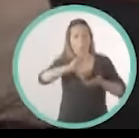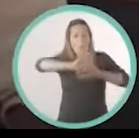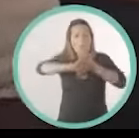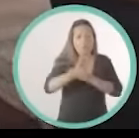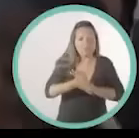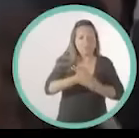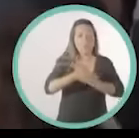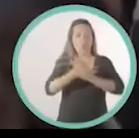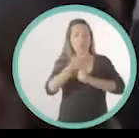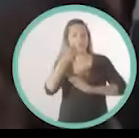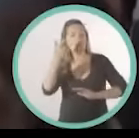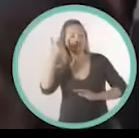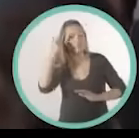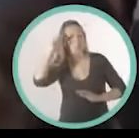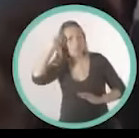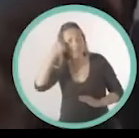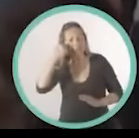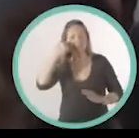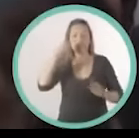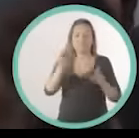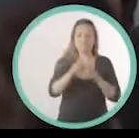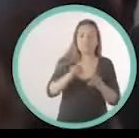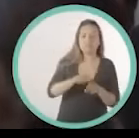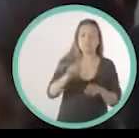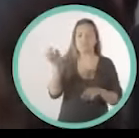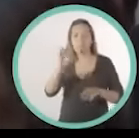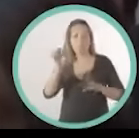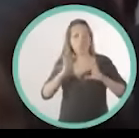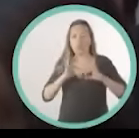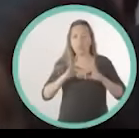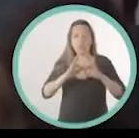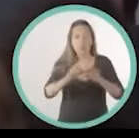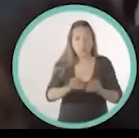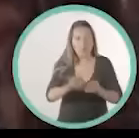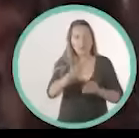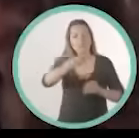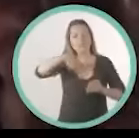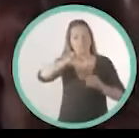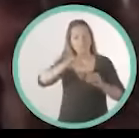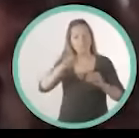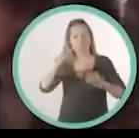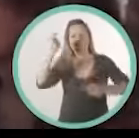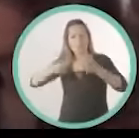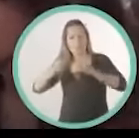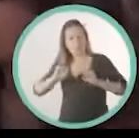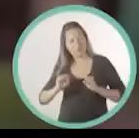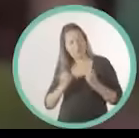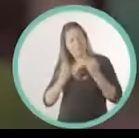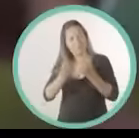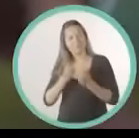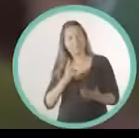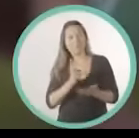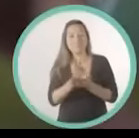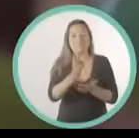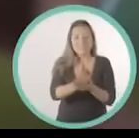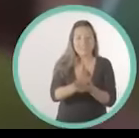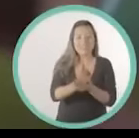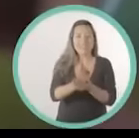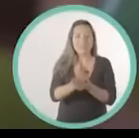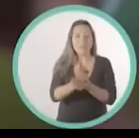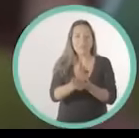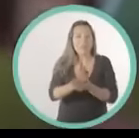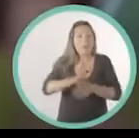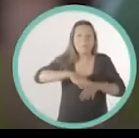contra a homofobia. Votar 50 é votar contra a intolerância religiosa. Axé e luta sempre. Não há nenhum